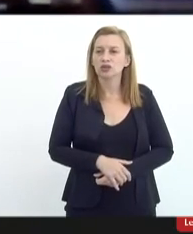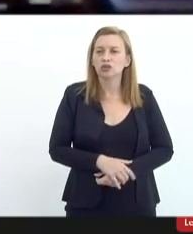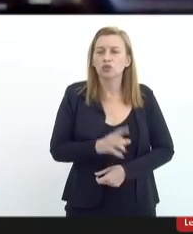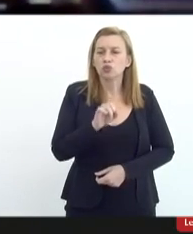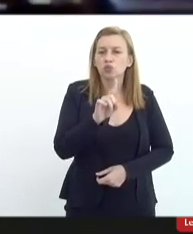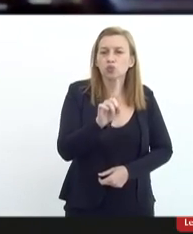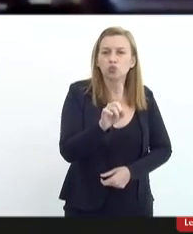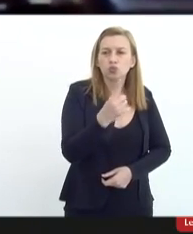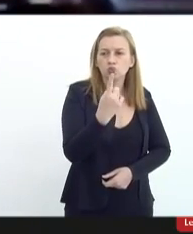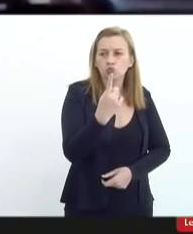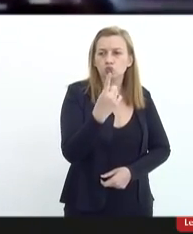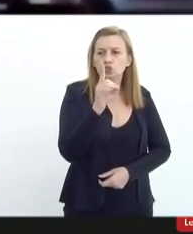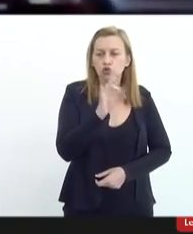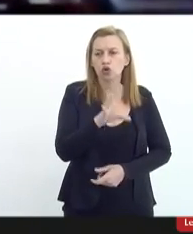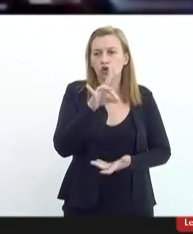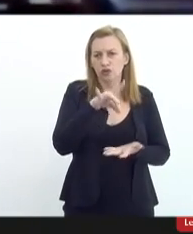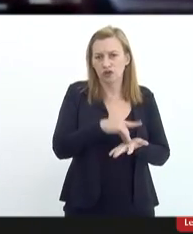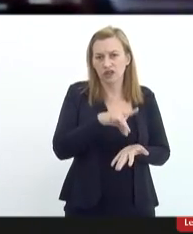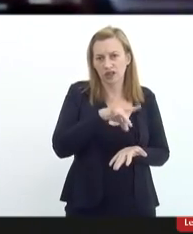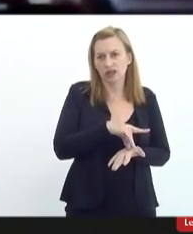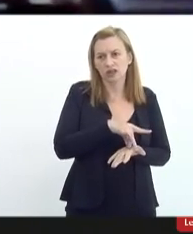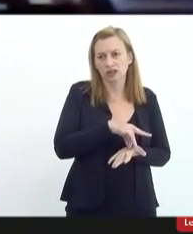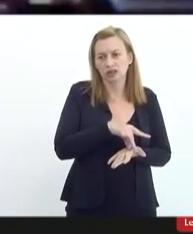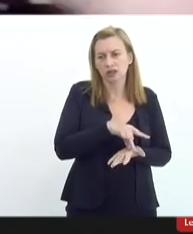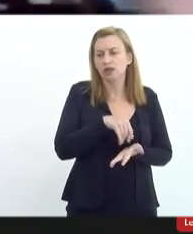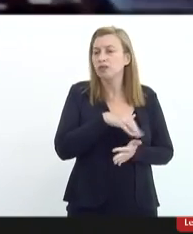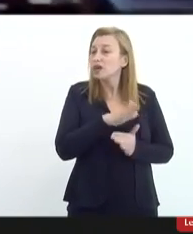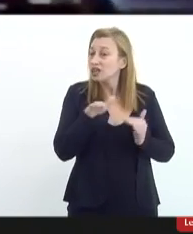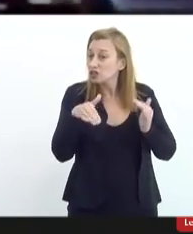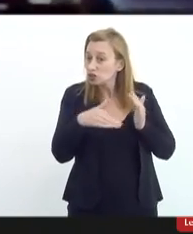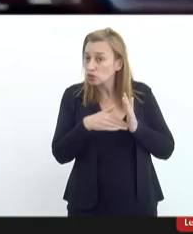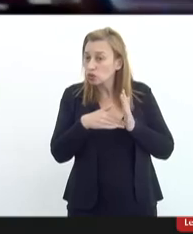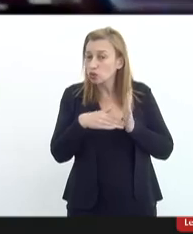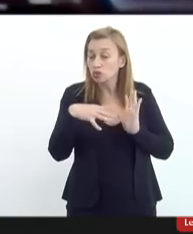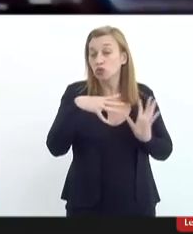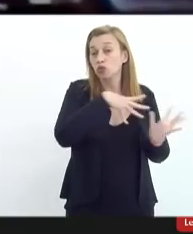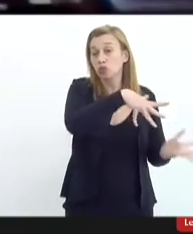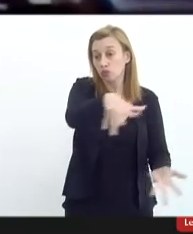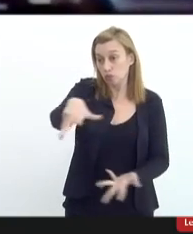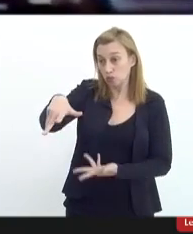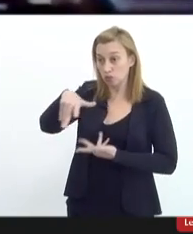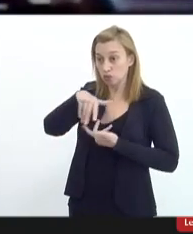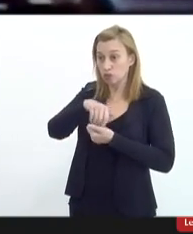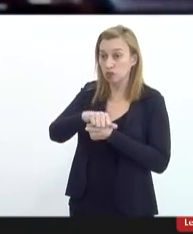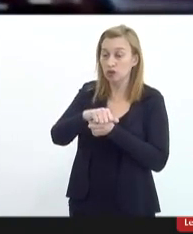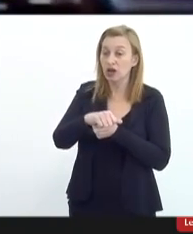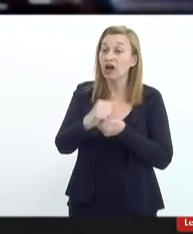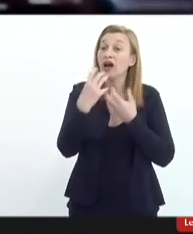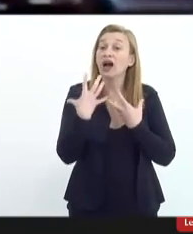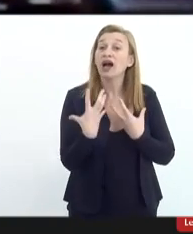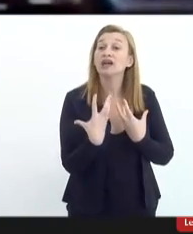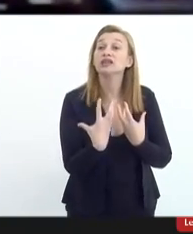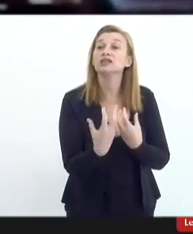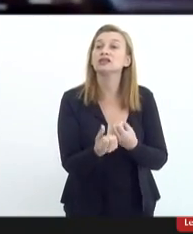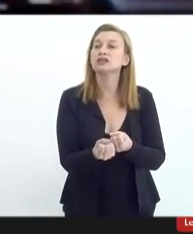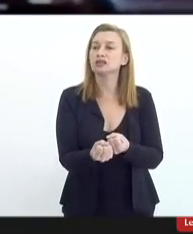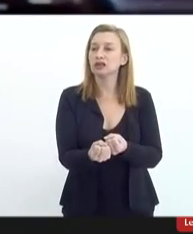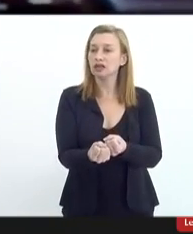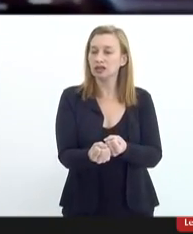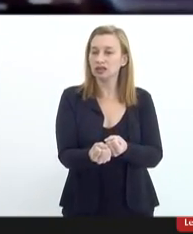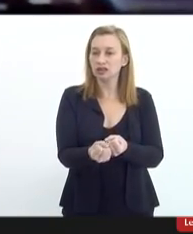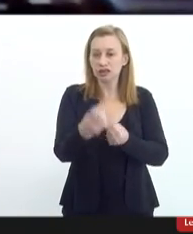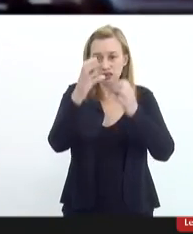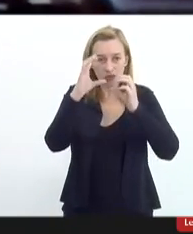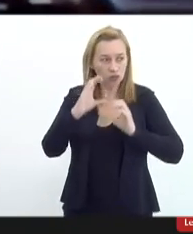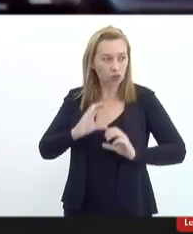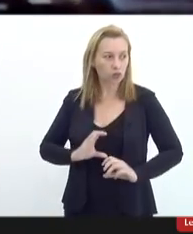só verdade para que todo o universo se conforme e se comporte